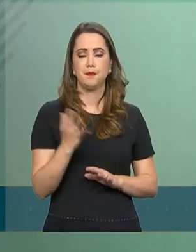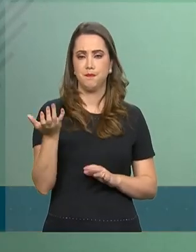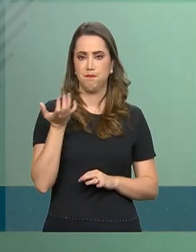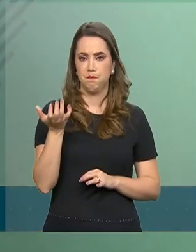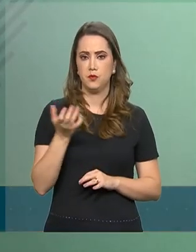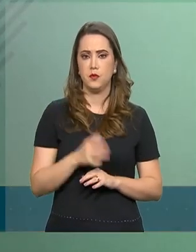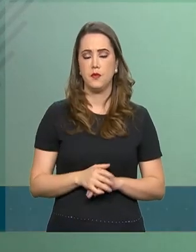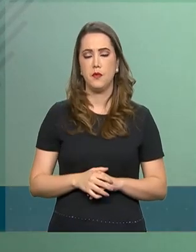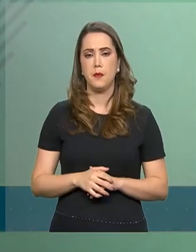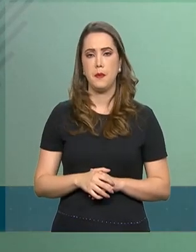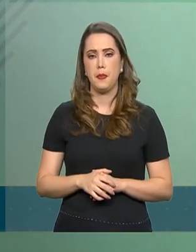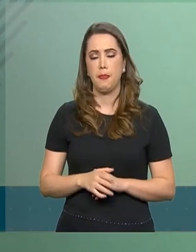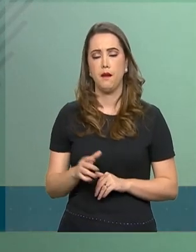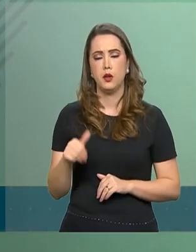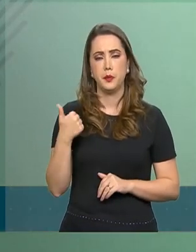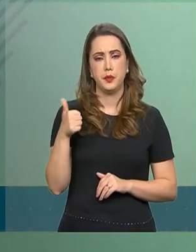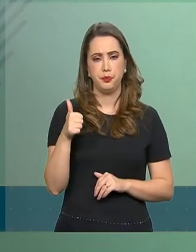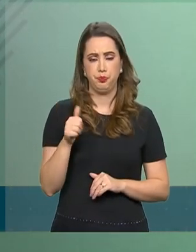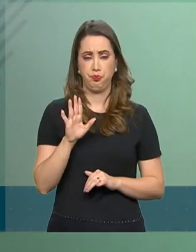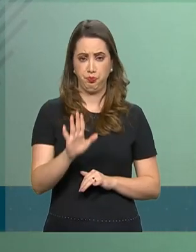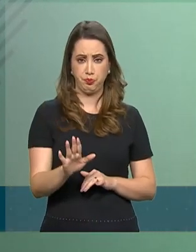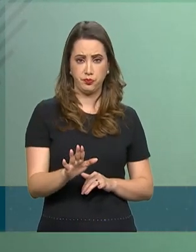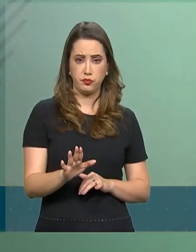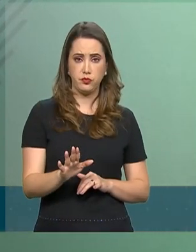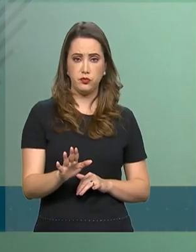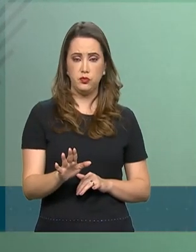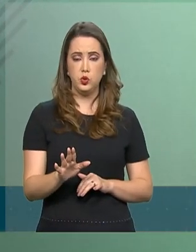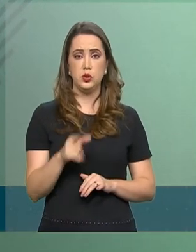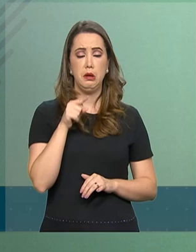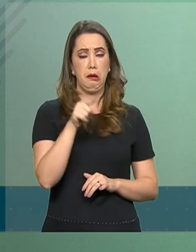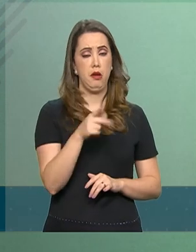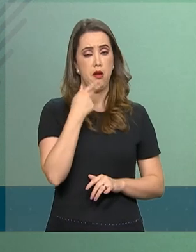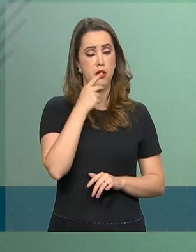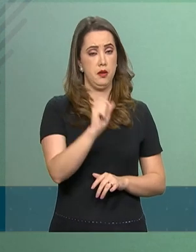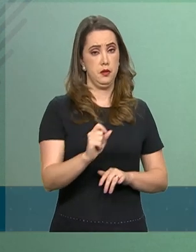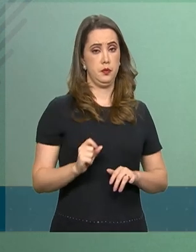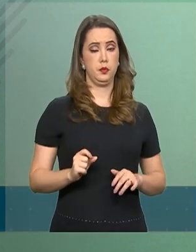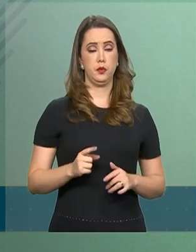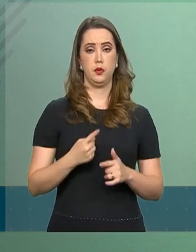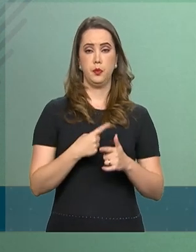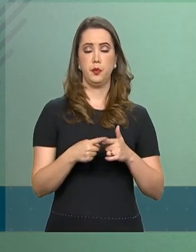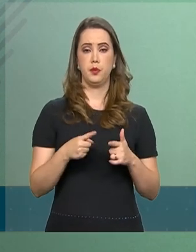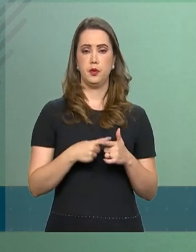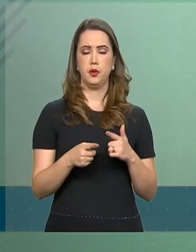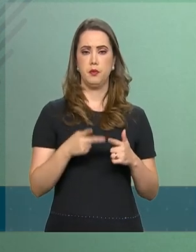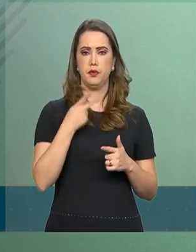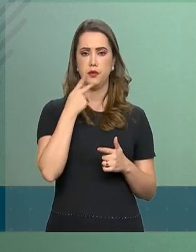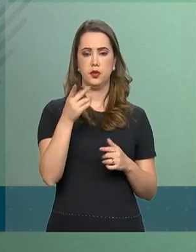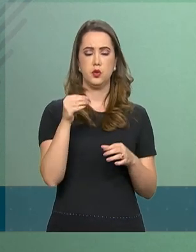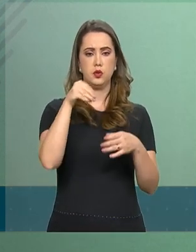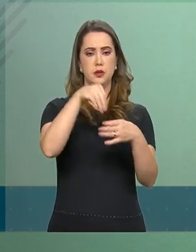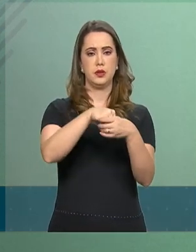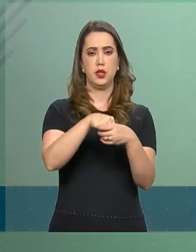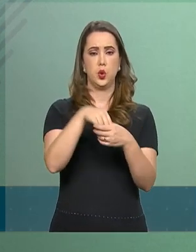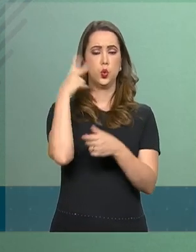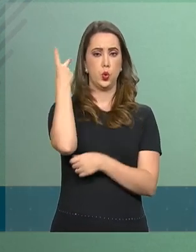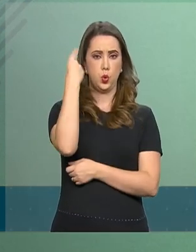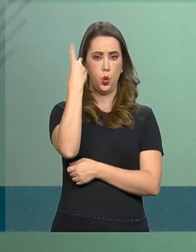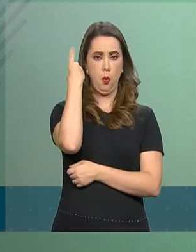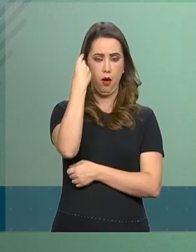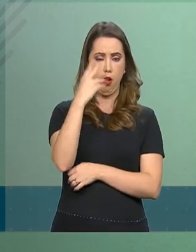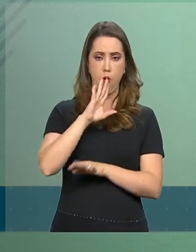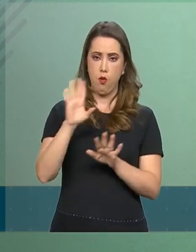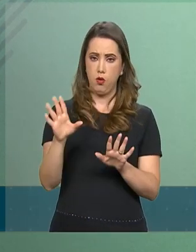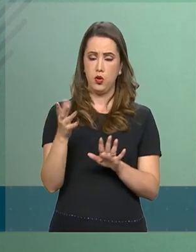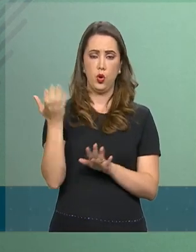responderá por primeiro as questões referentes à a as situações que não estão dentro da normalidade